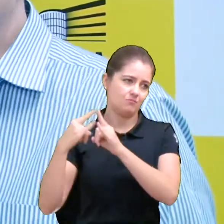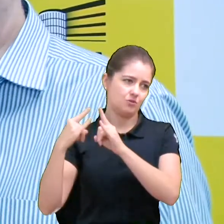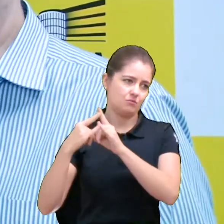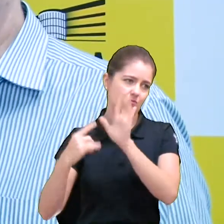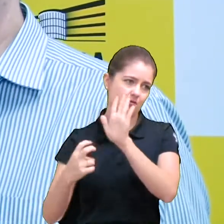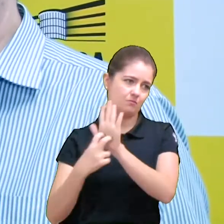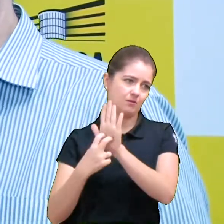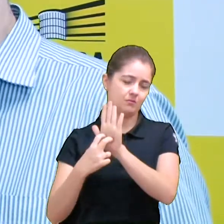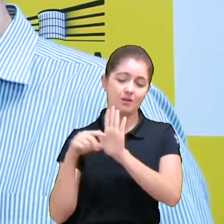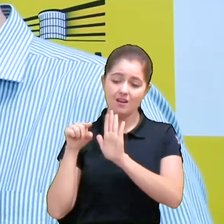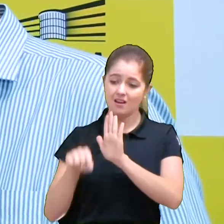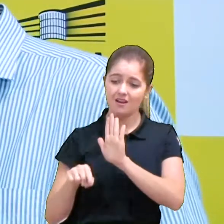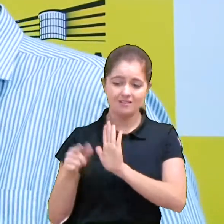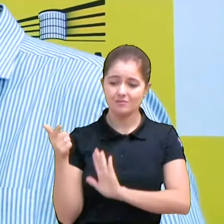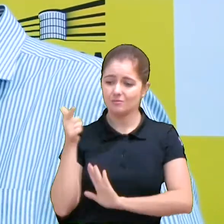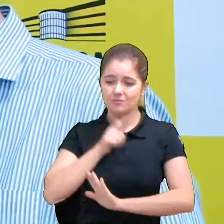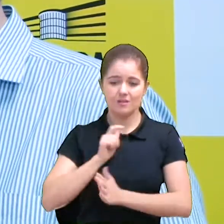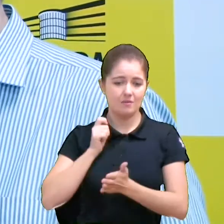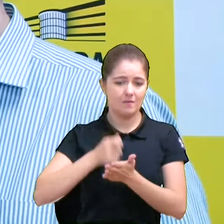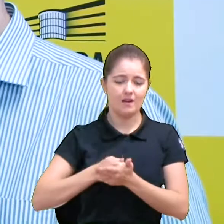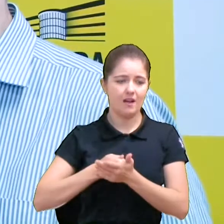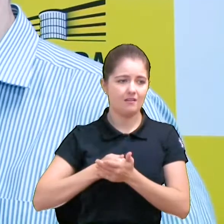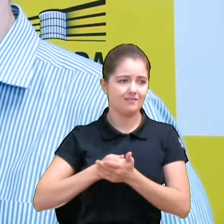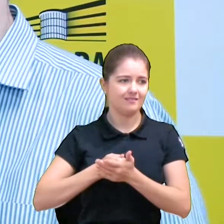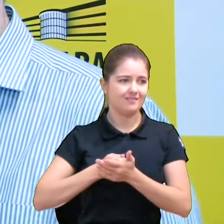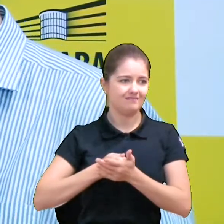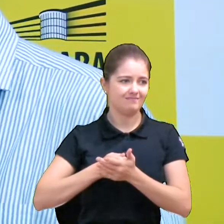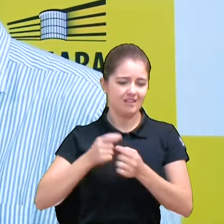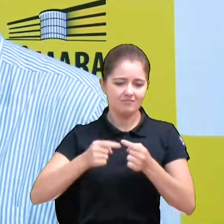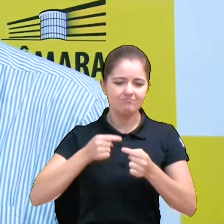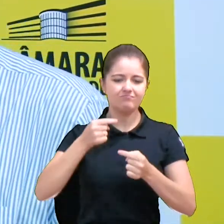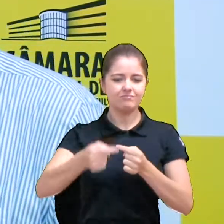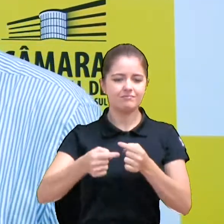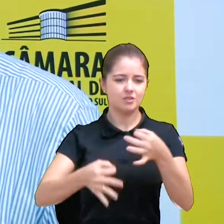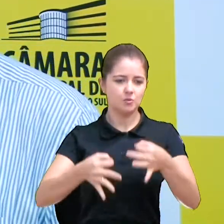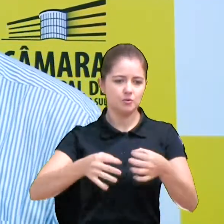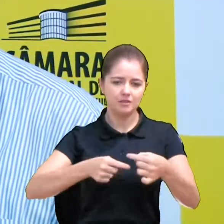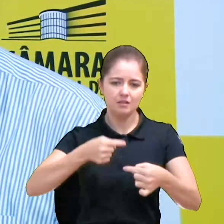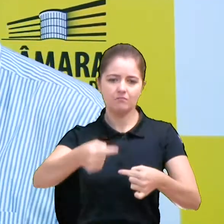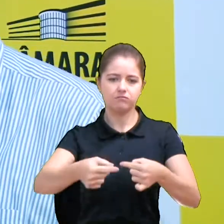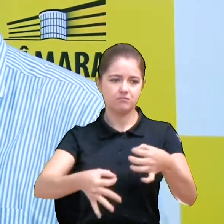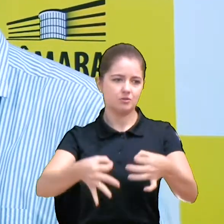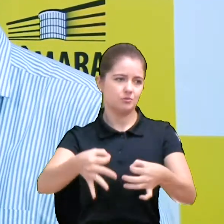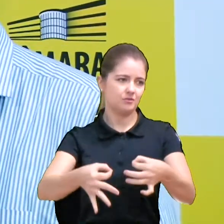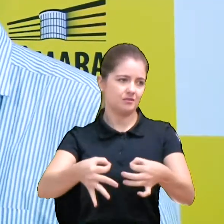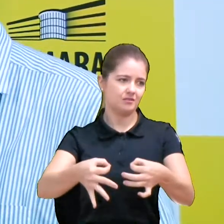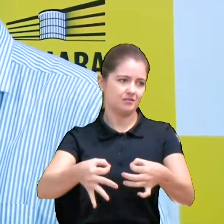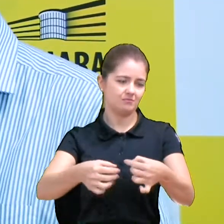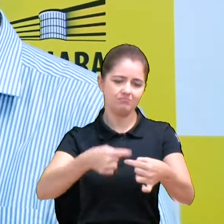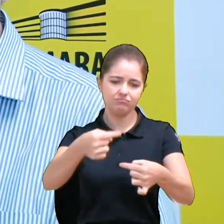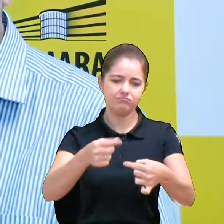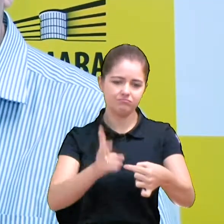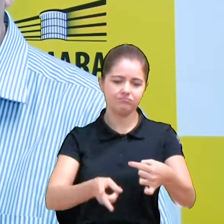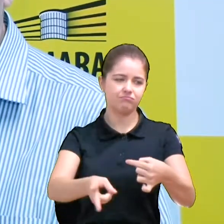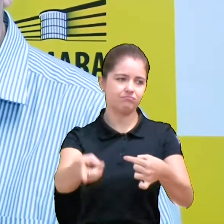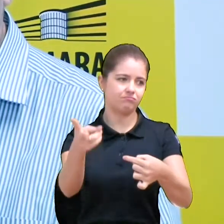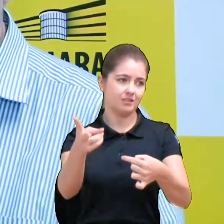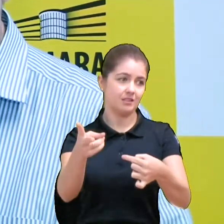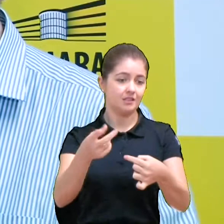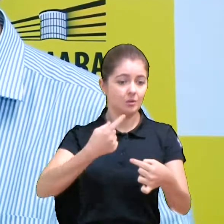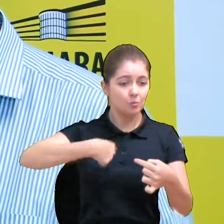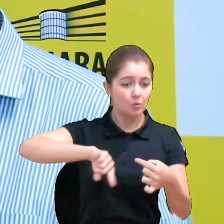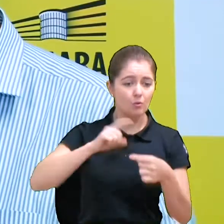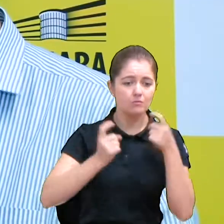esses não vão pagar nunca, eles vão recorrer até o ano 2050. Então o que nos preocupa é o pequeno, aquele que porventura, por infortúnio, se enquadra